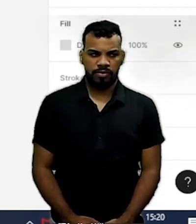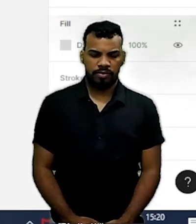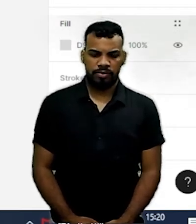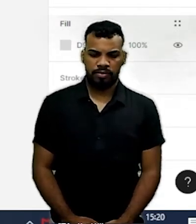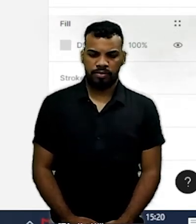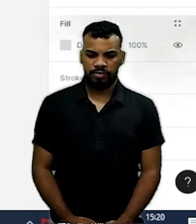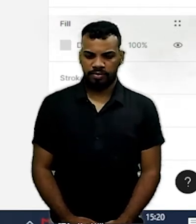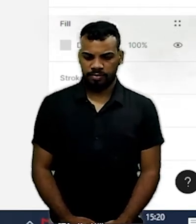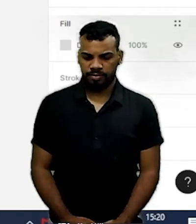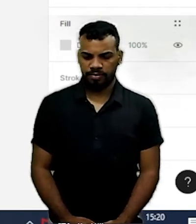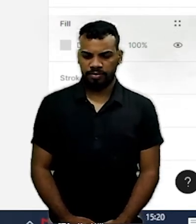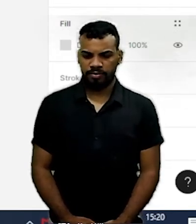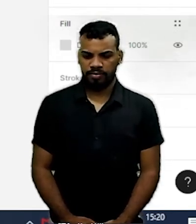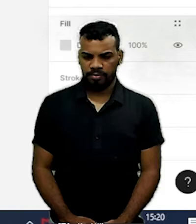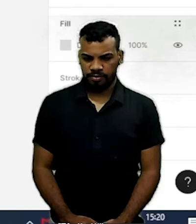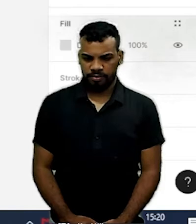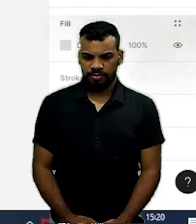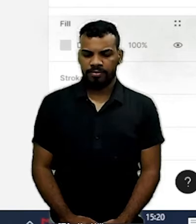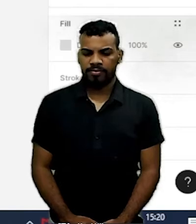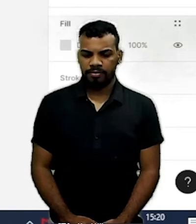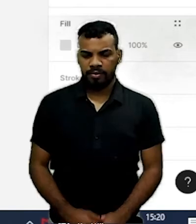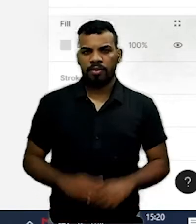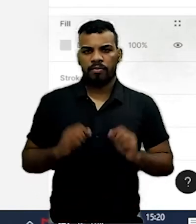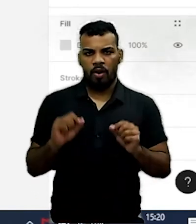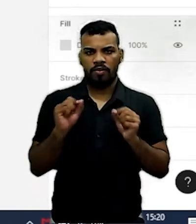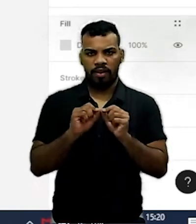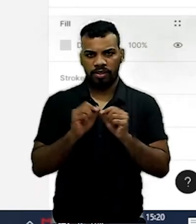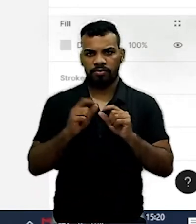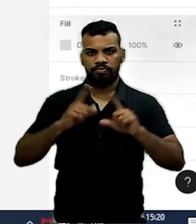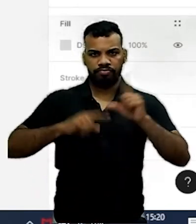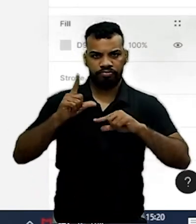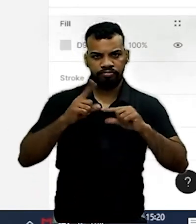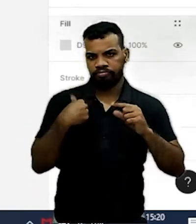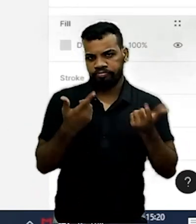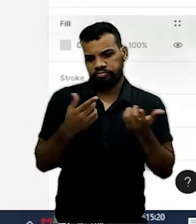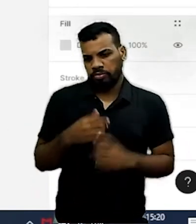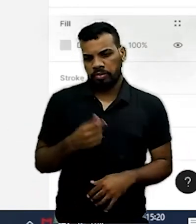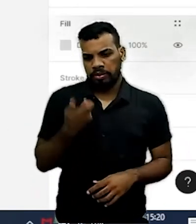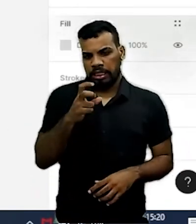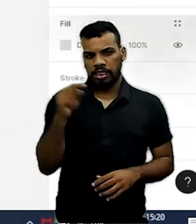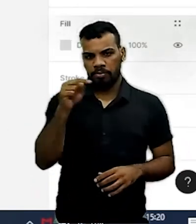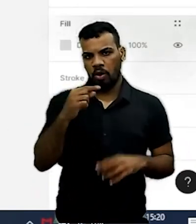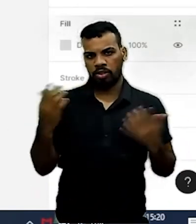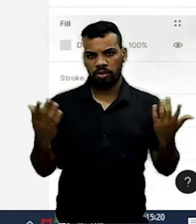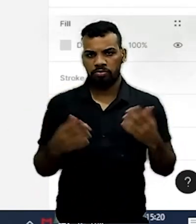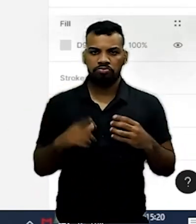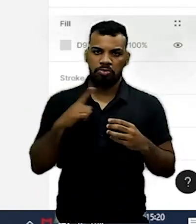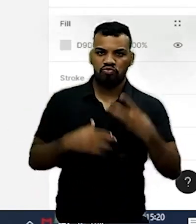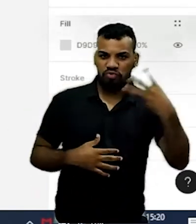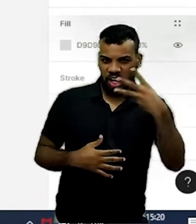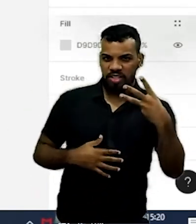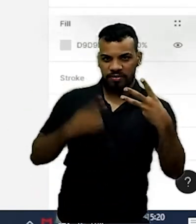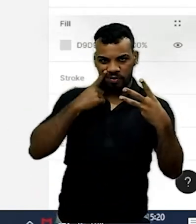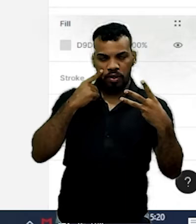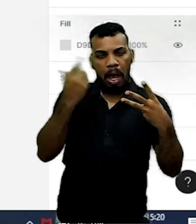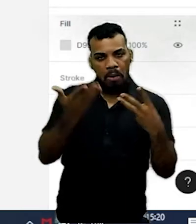Posso botar uma estrela de, sei lá, 15 pontas. Quanto eu quiser.